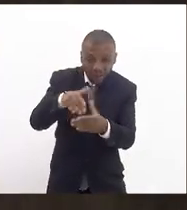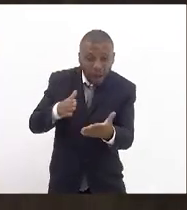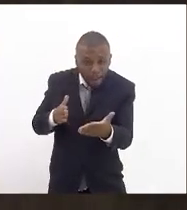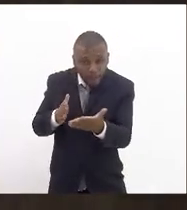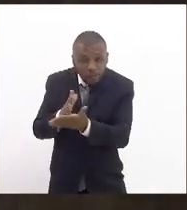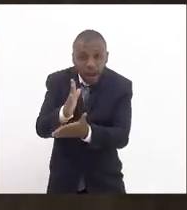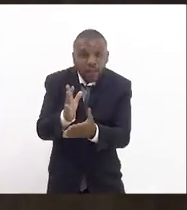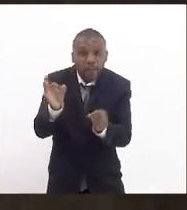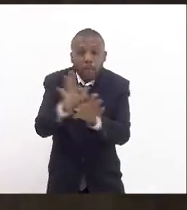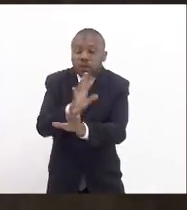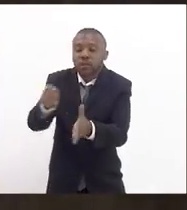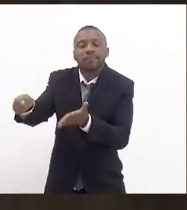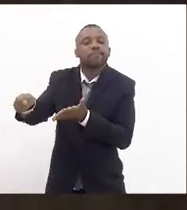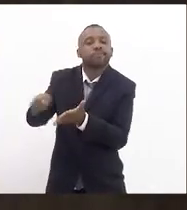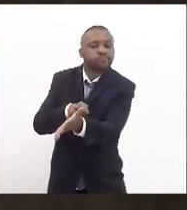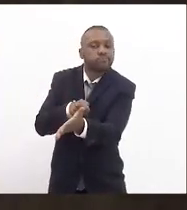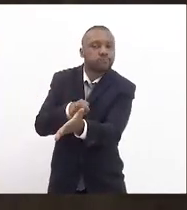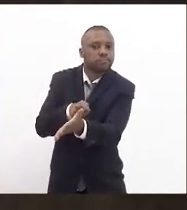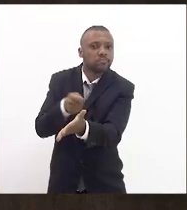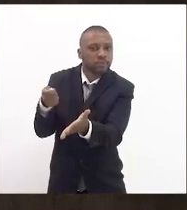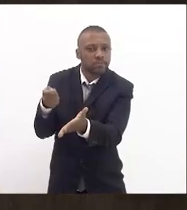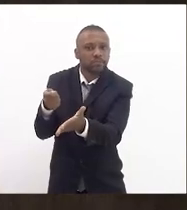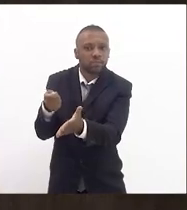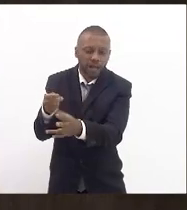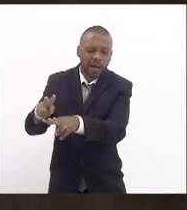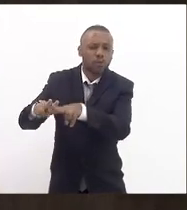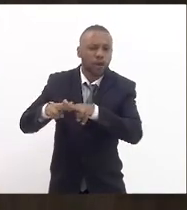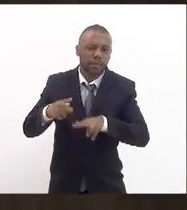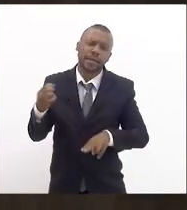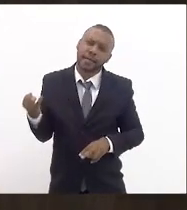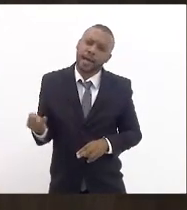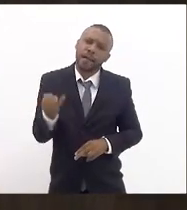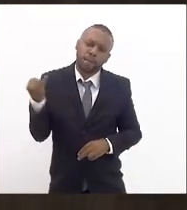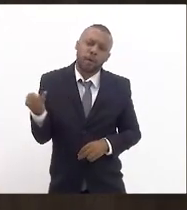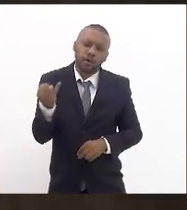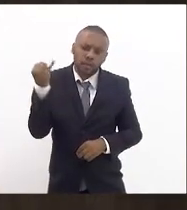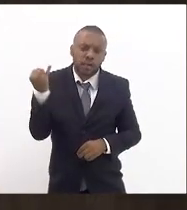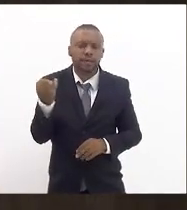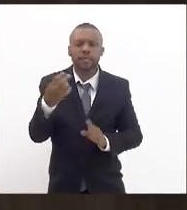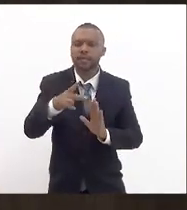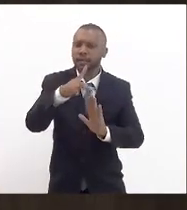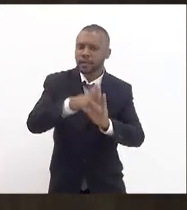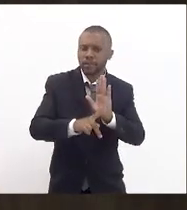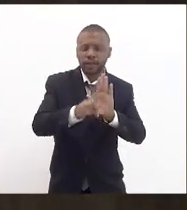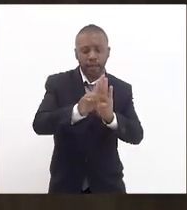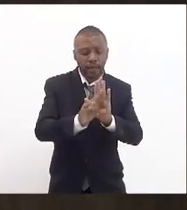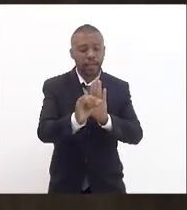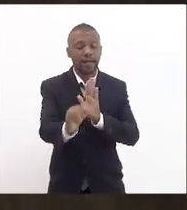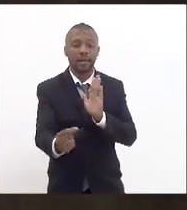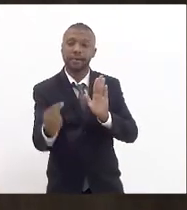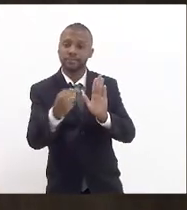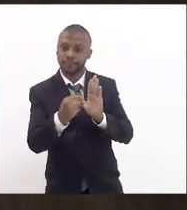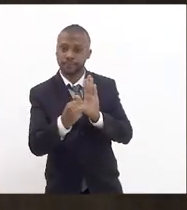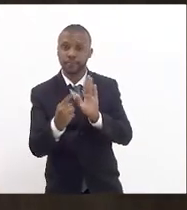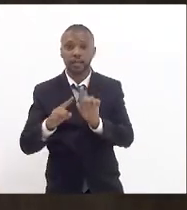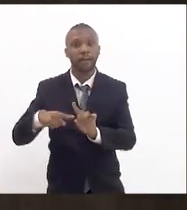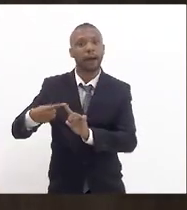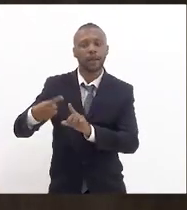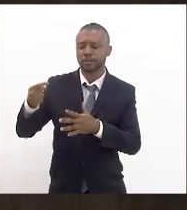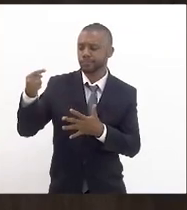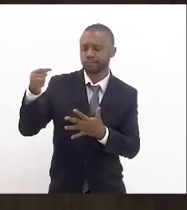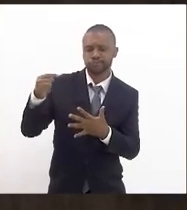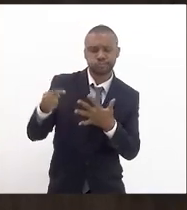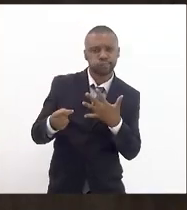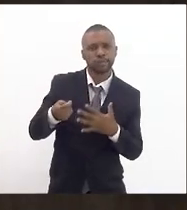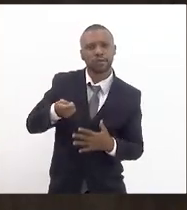aprovado e sancionado, dada a envergadura, né, que esta lei e dos benefícios que essa